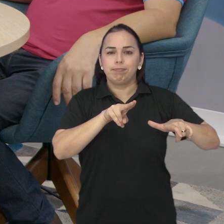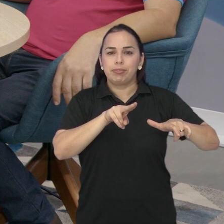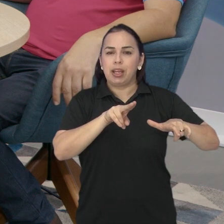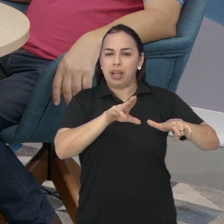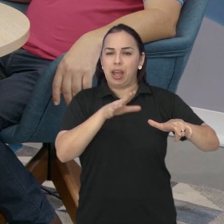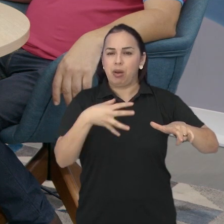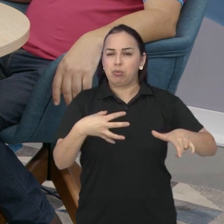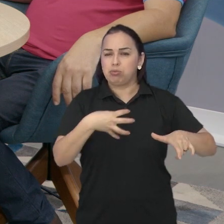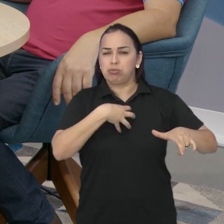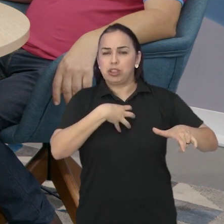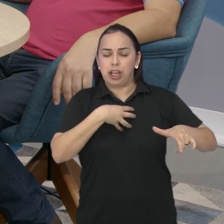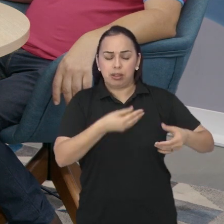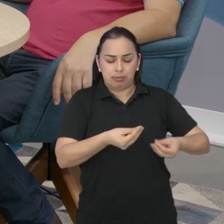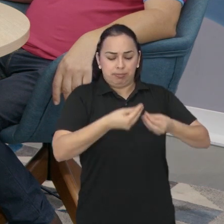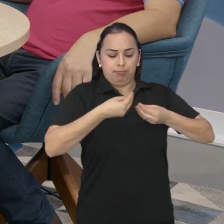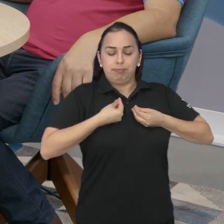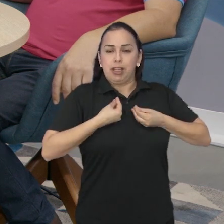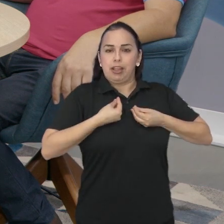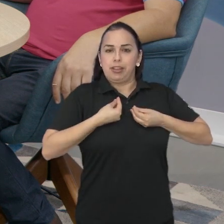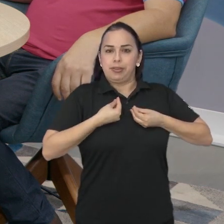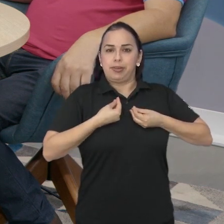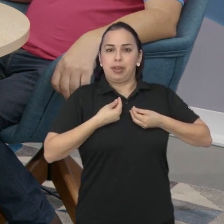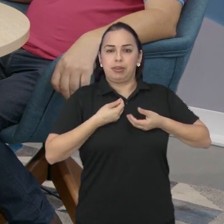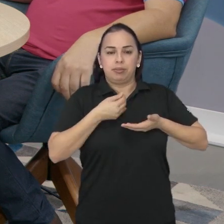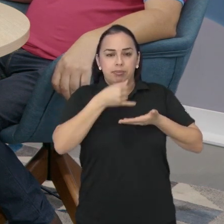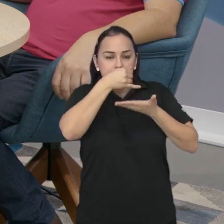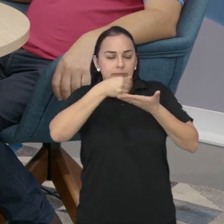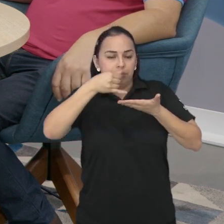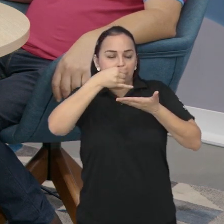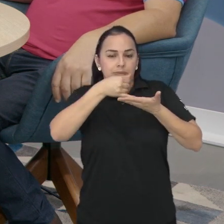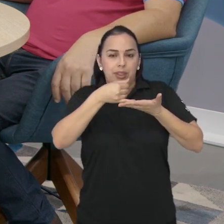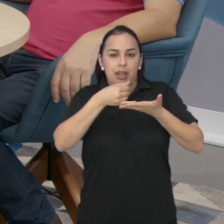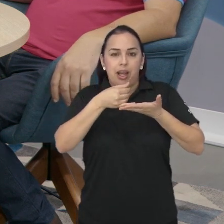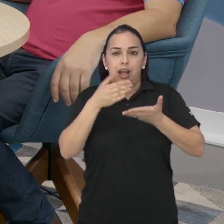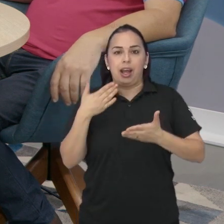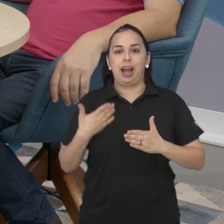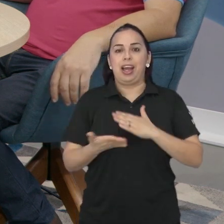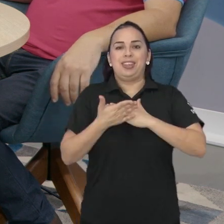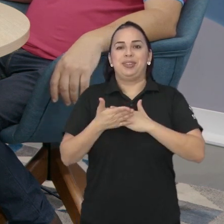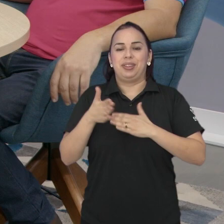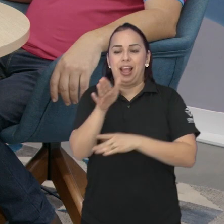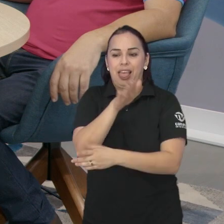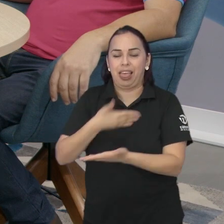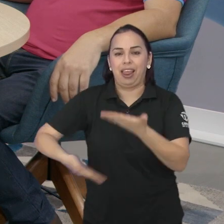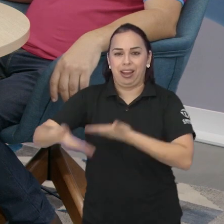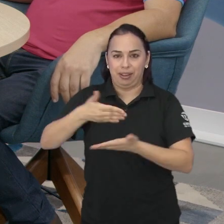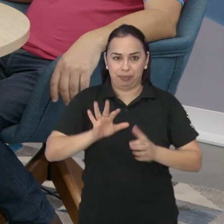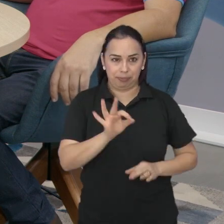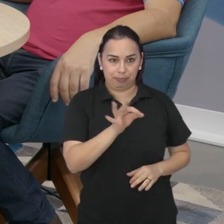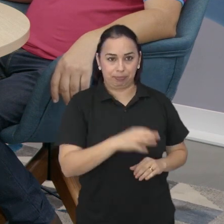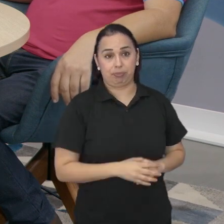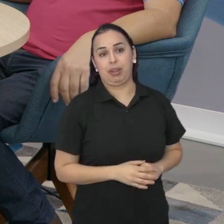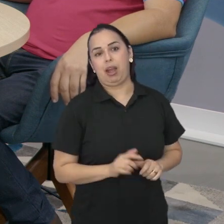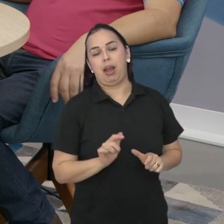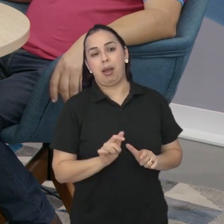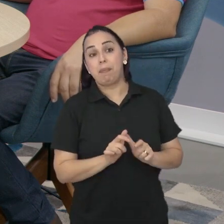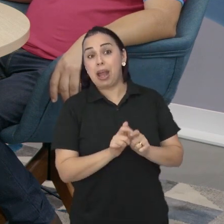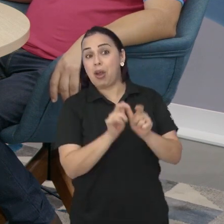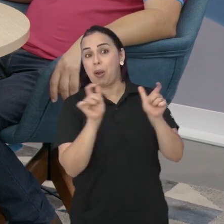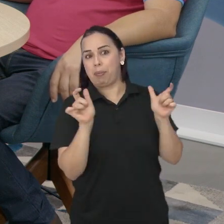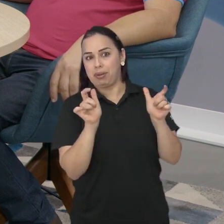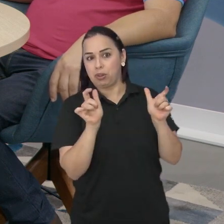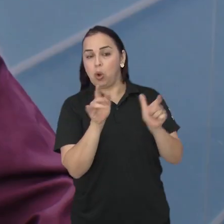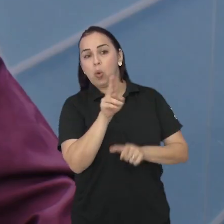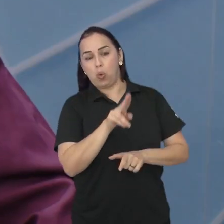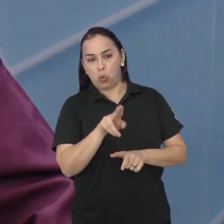Sim. É uma forma de se socializar com os demais? Seria isso? Isso também acontece, né? A maioria da população de rua, né?